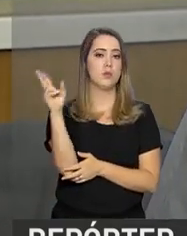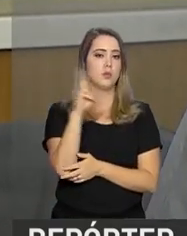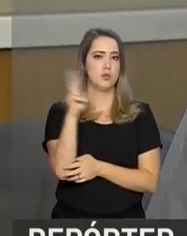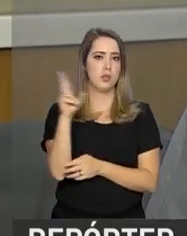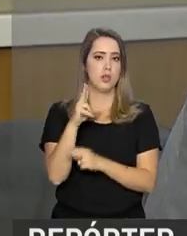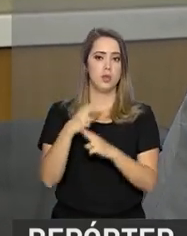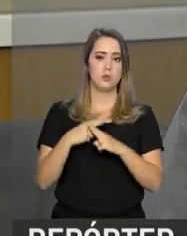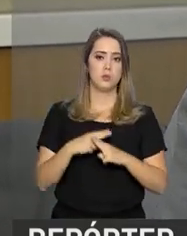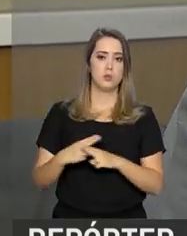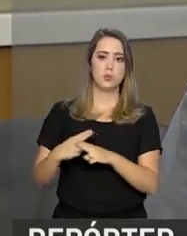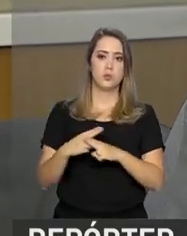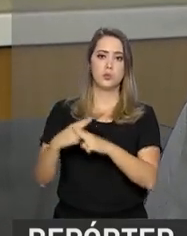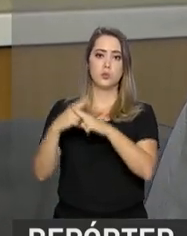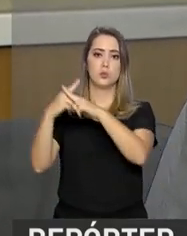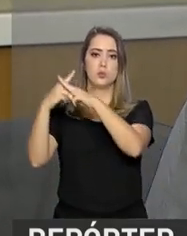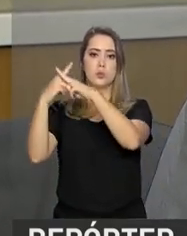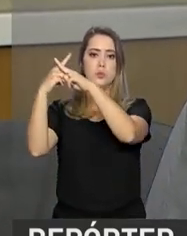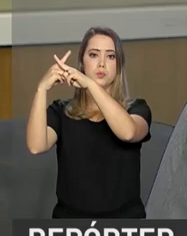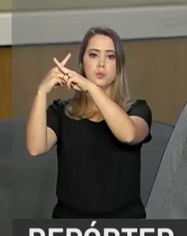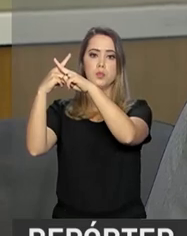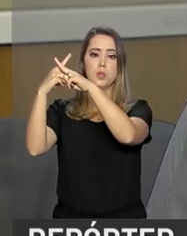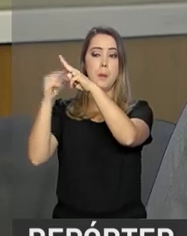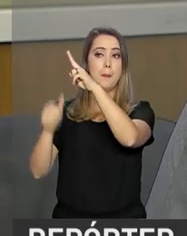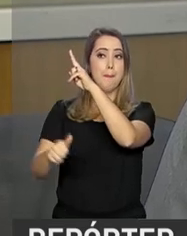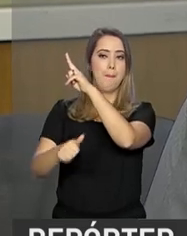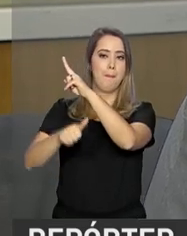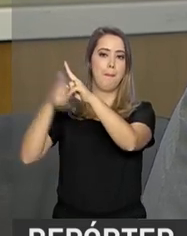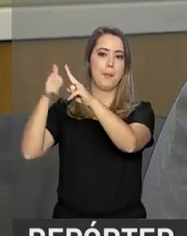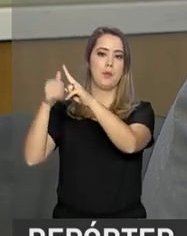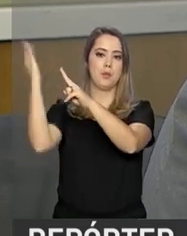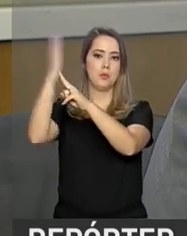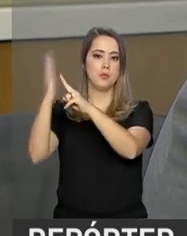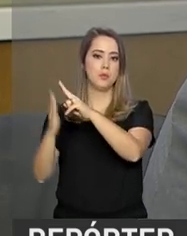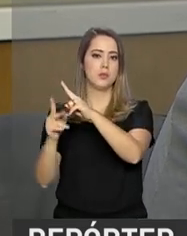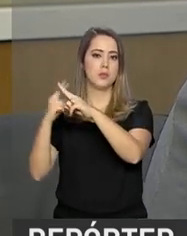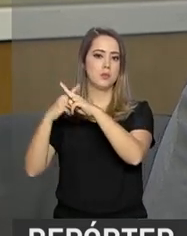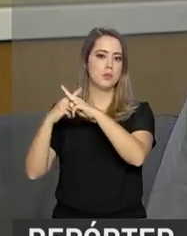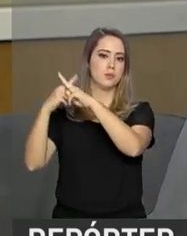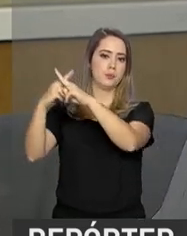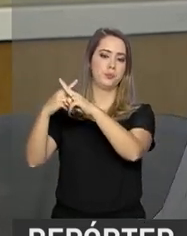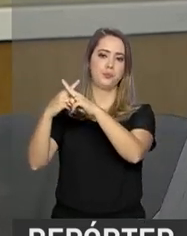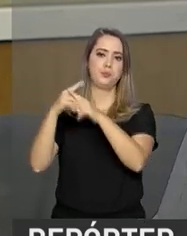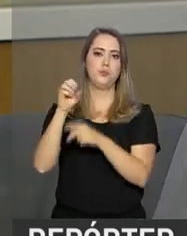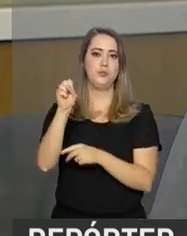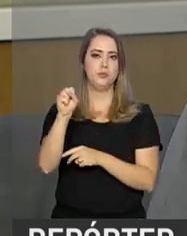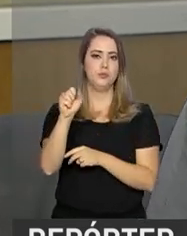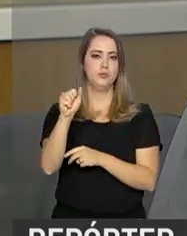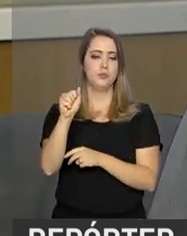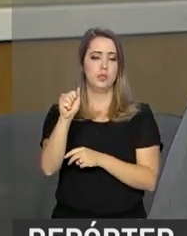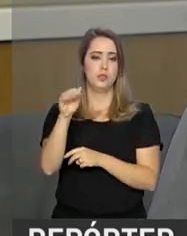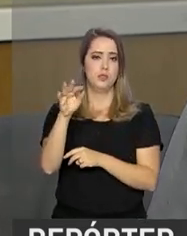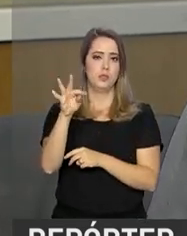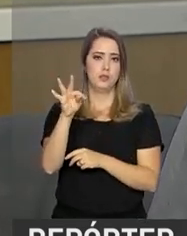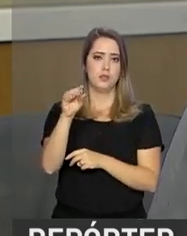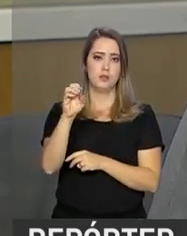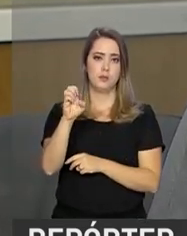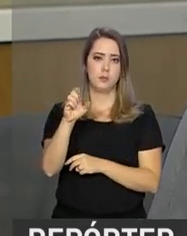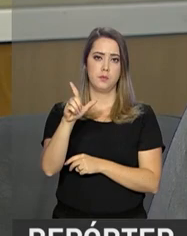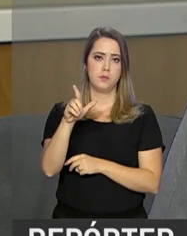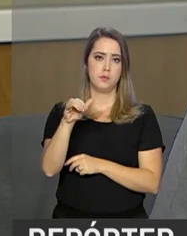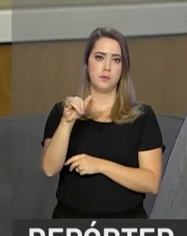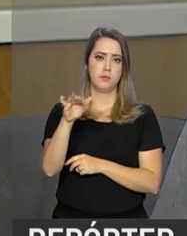satélite é o primeiro satélite de propriedade do governo brasileiro então foi uma opção de uma política pública do governo que vai permitir